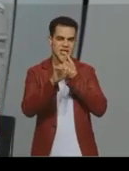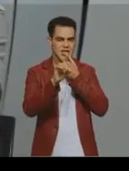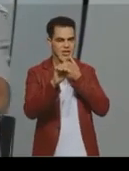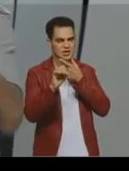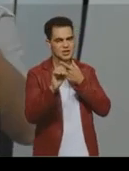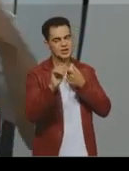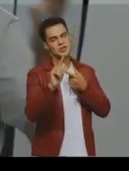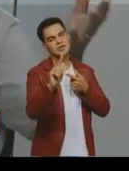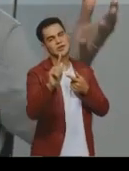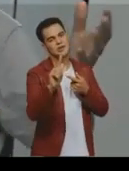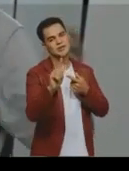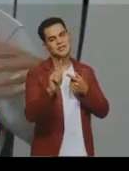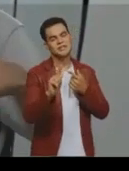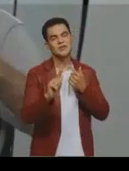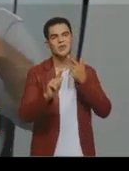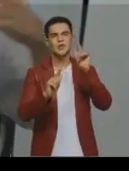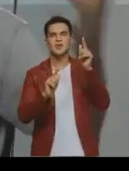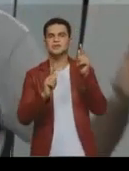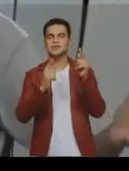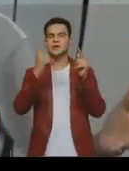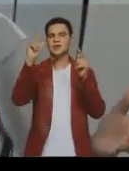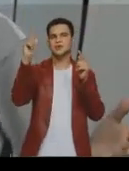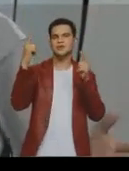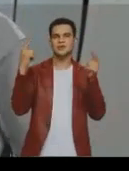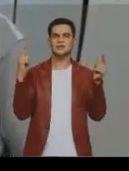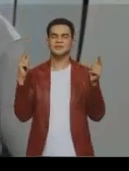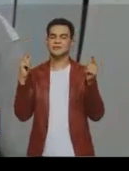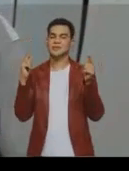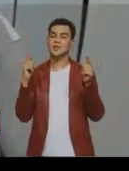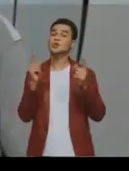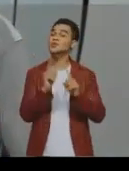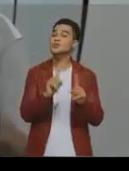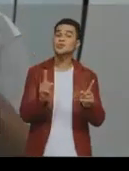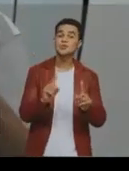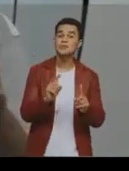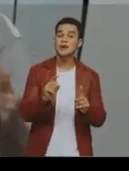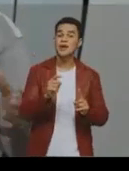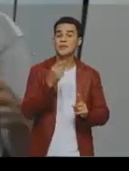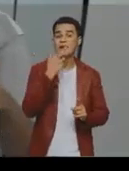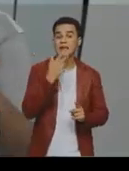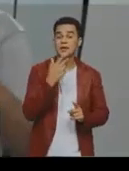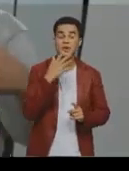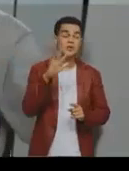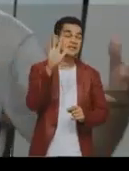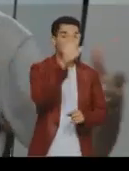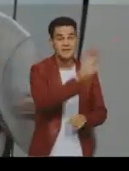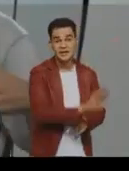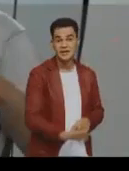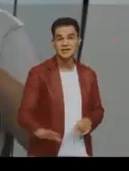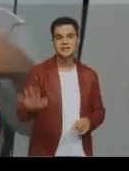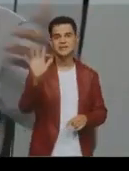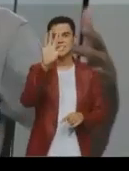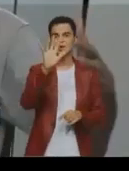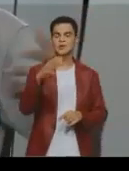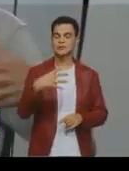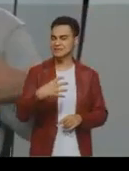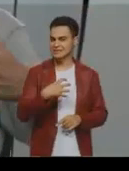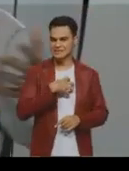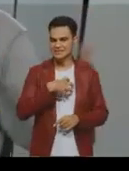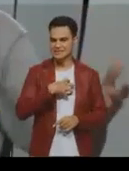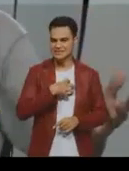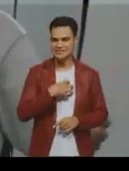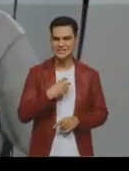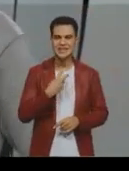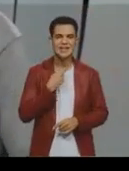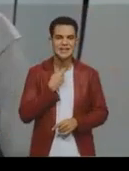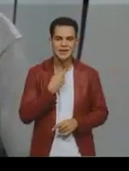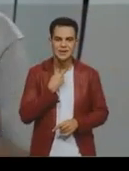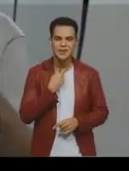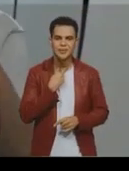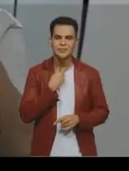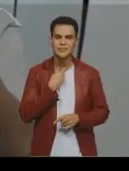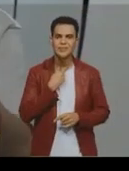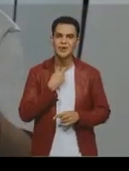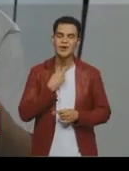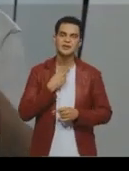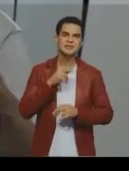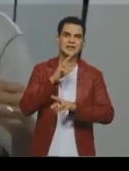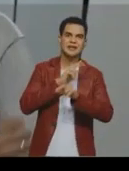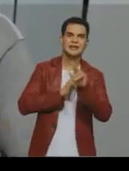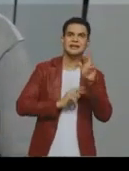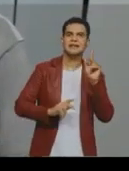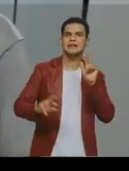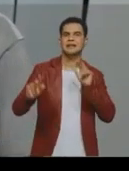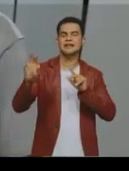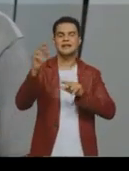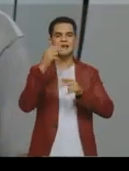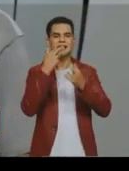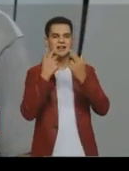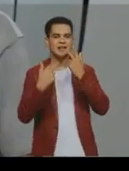em outras línguas, outras traduções. Isso não é uma língua universal. E o cientista não pode conversar várias línguas ao mesmo tempo. Ele precisa de uma